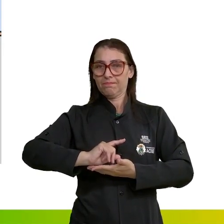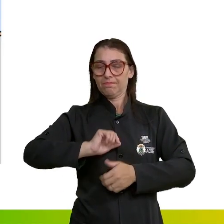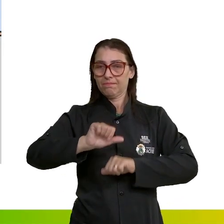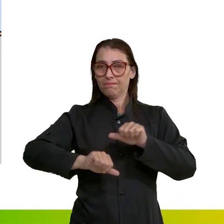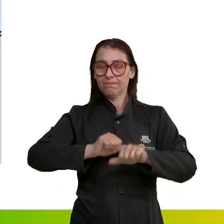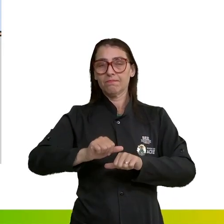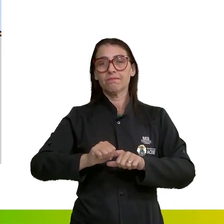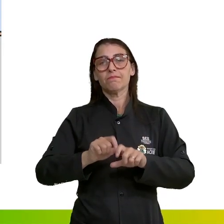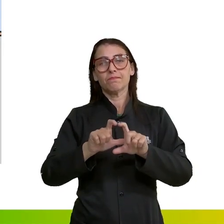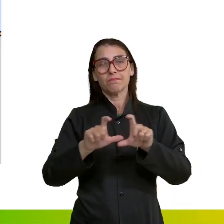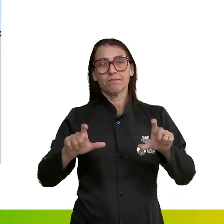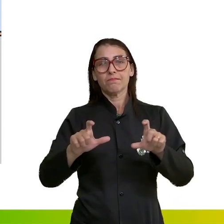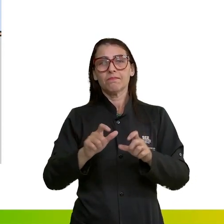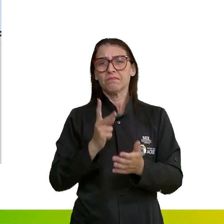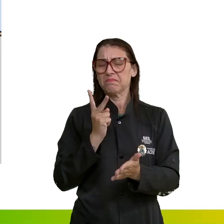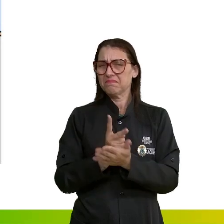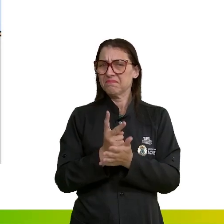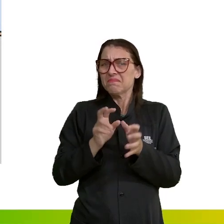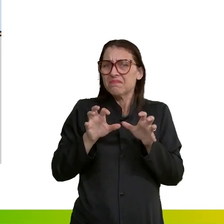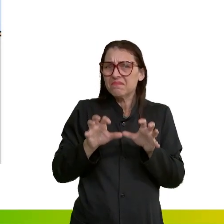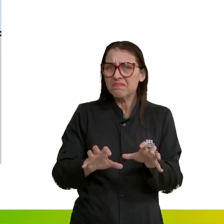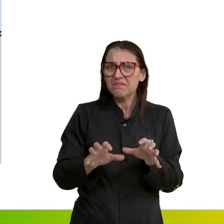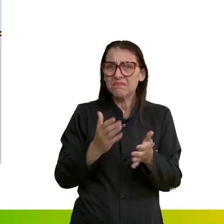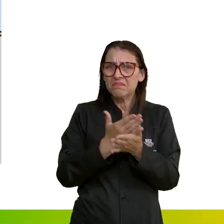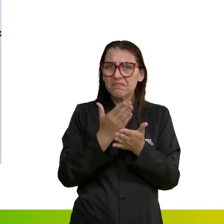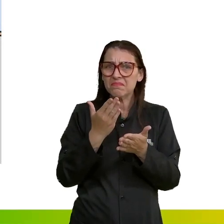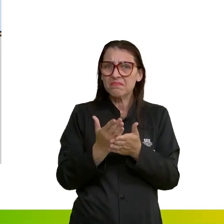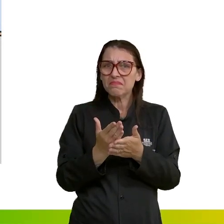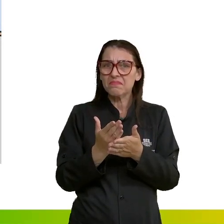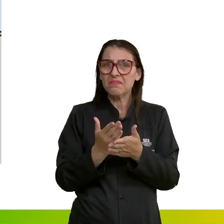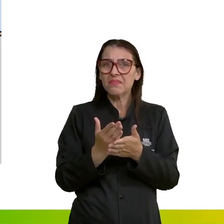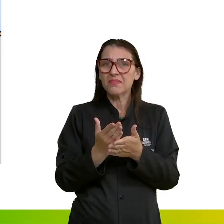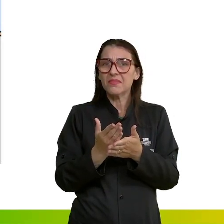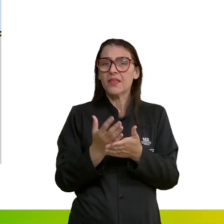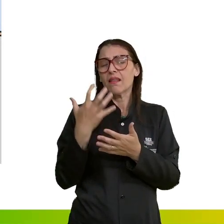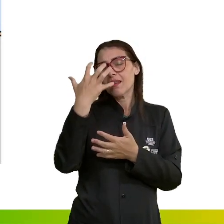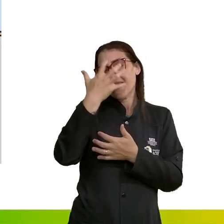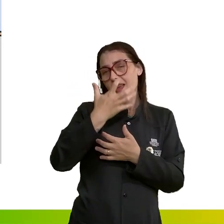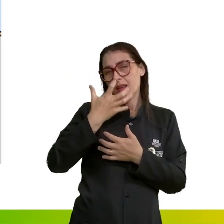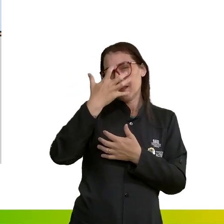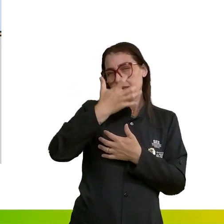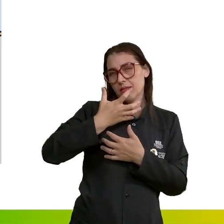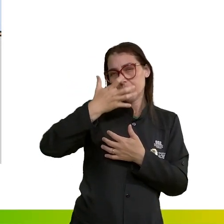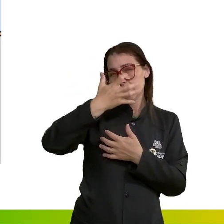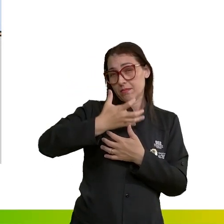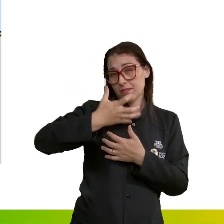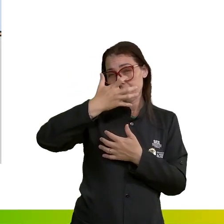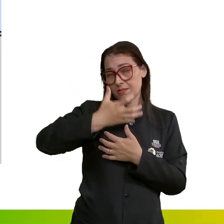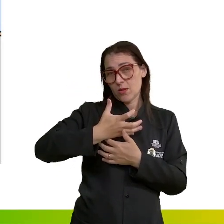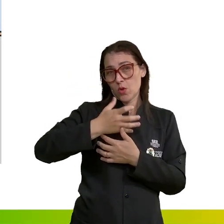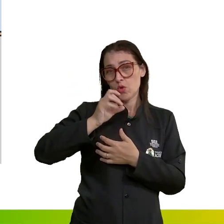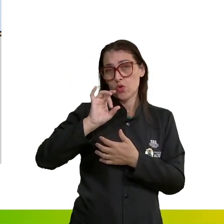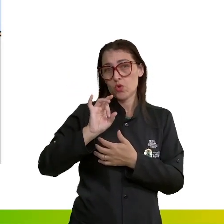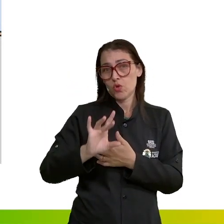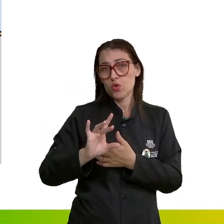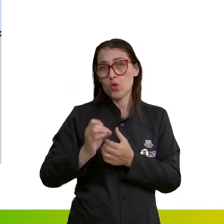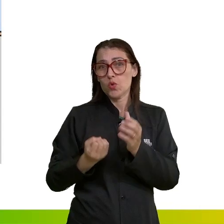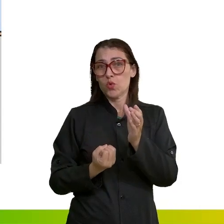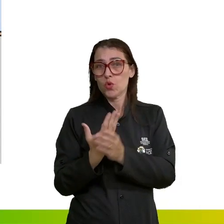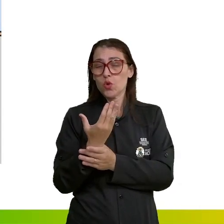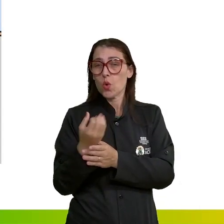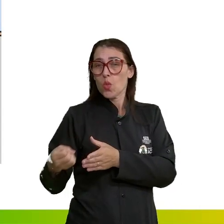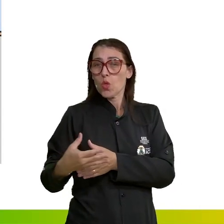caixinha de texto? Diz assim: é sempre assim no início. Ele fica encantado, basta aparecer um